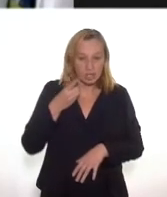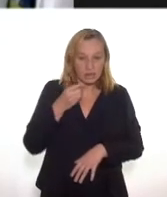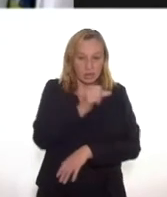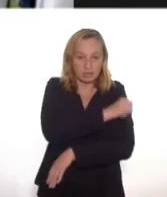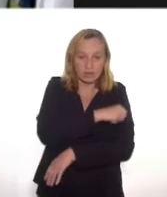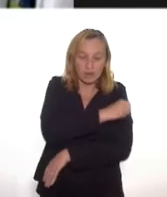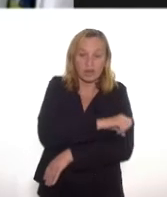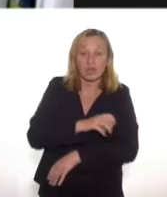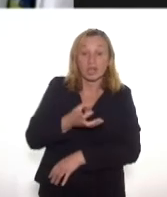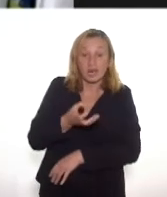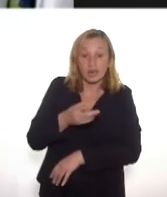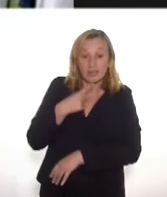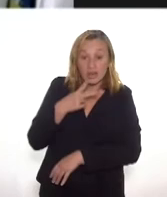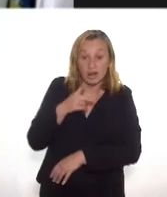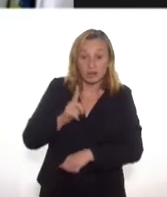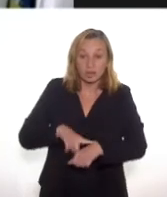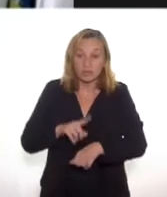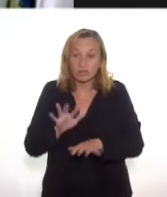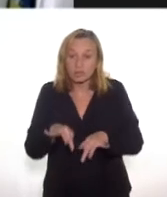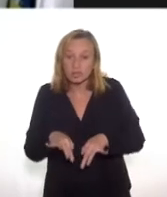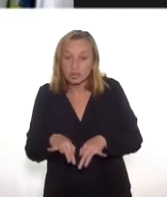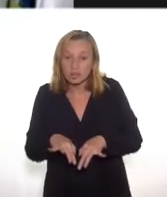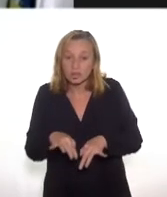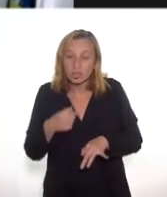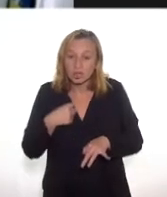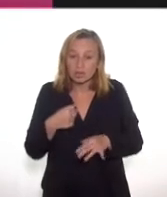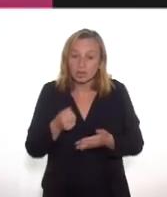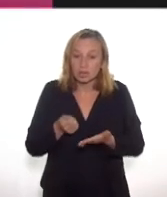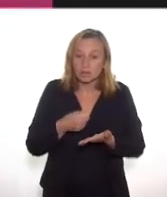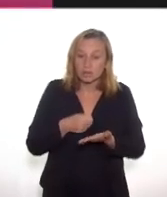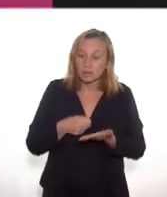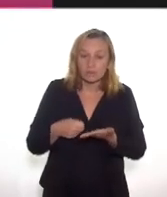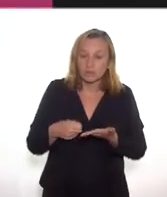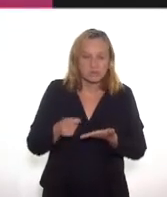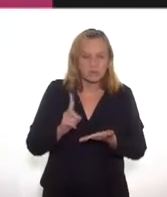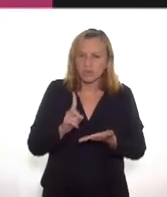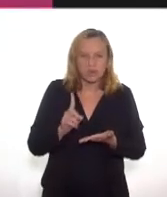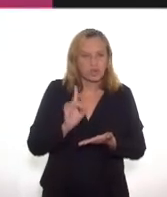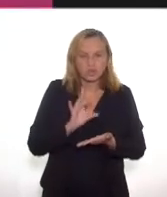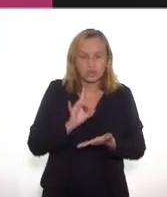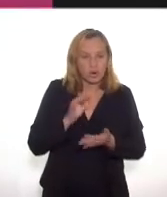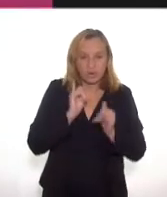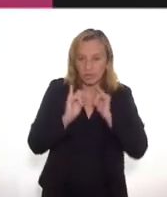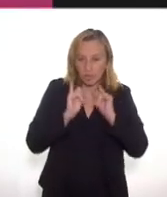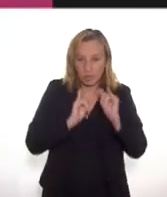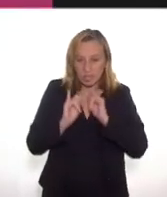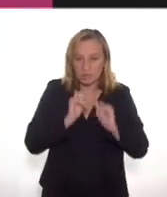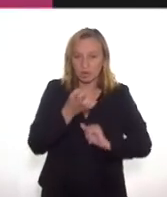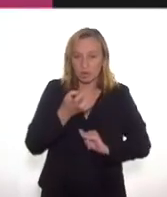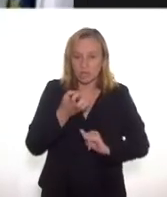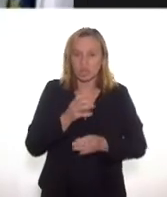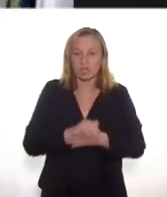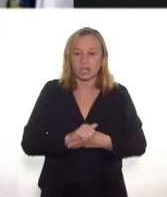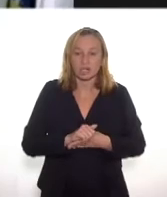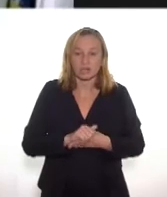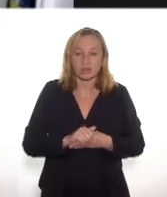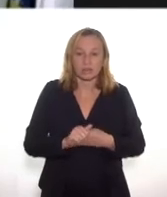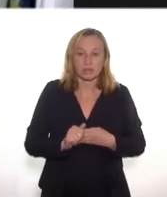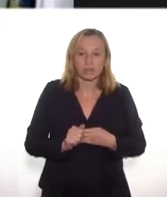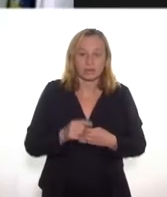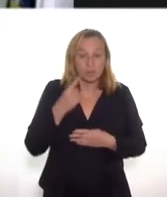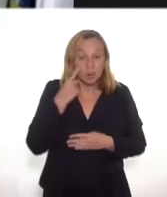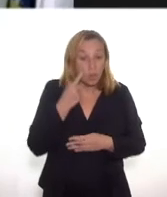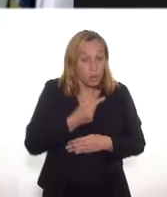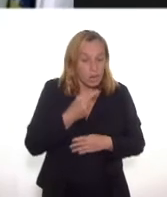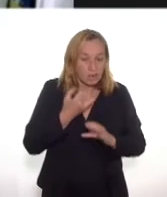declaração ou quer expediente final? Não, eu não me inscrevi no expediente, não. É só essa informação que eu queria passar. Só dar uma olhada